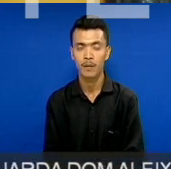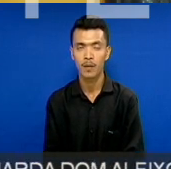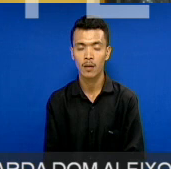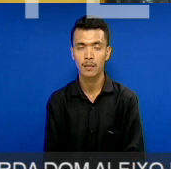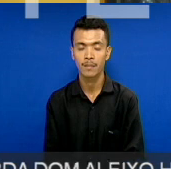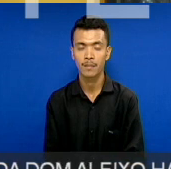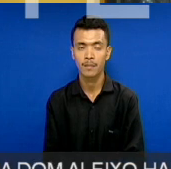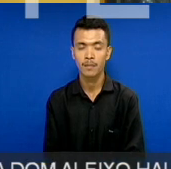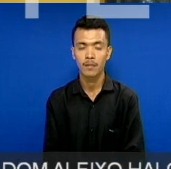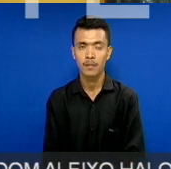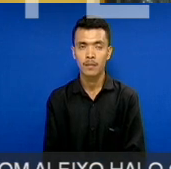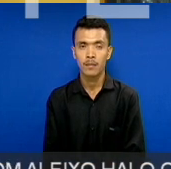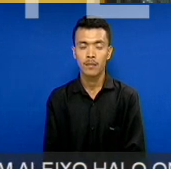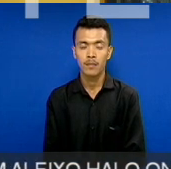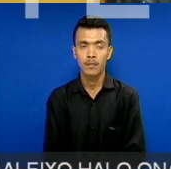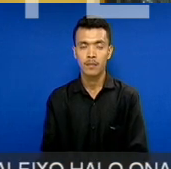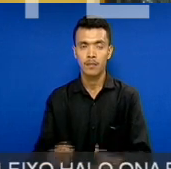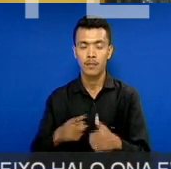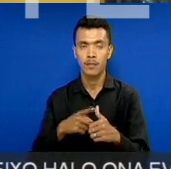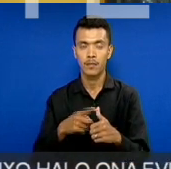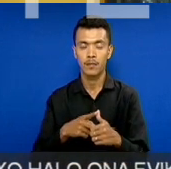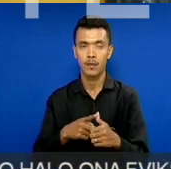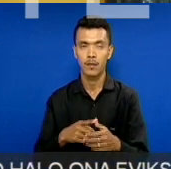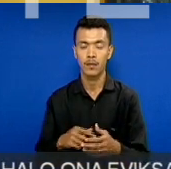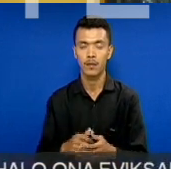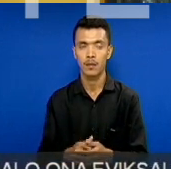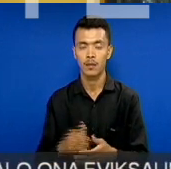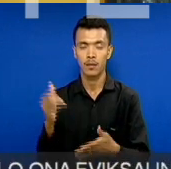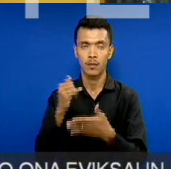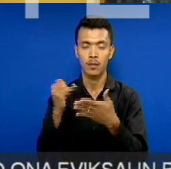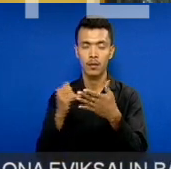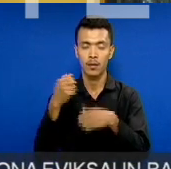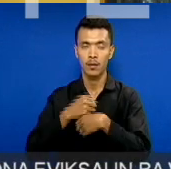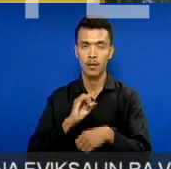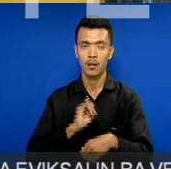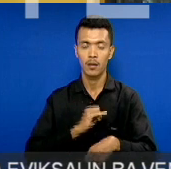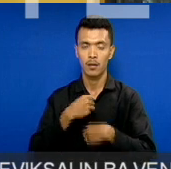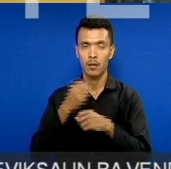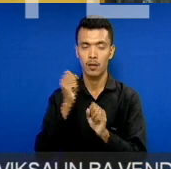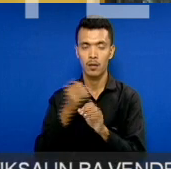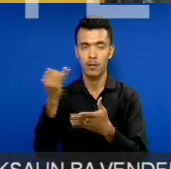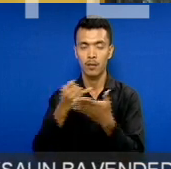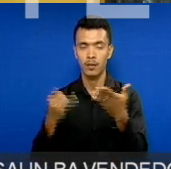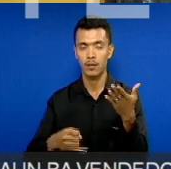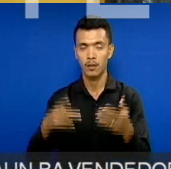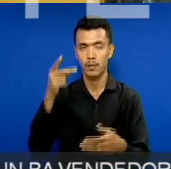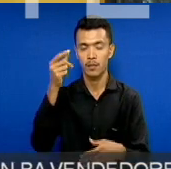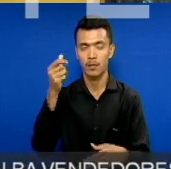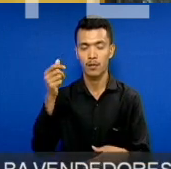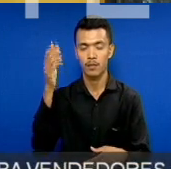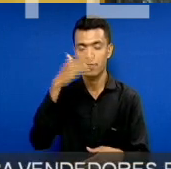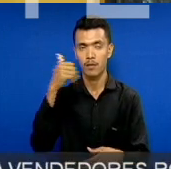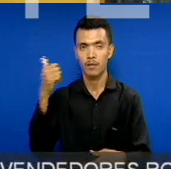Aula terra, agora pergunta-me todo, veio aqui, né, e depois tem veio aqui, ramala o veio aqui, né, veio aqui, tem que preparar para lá. Aula terra, então, companhia que é